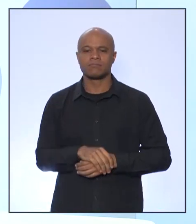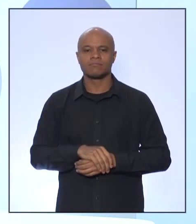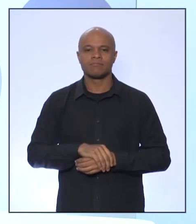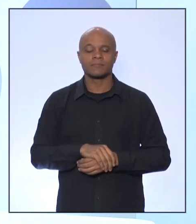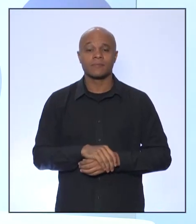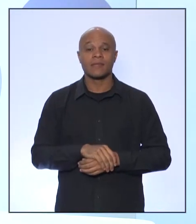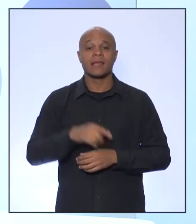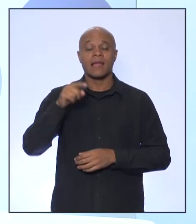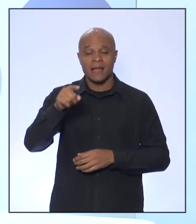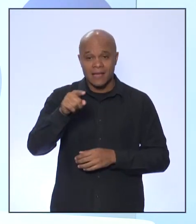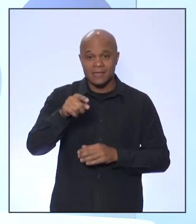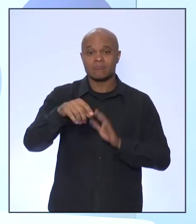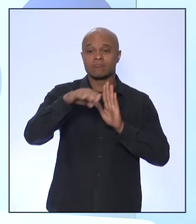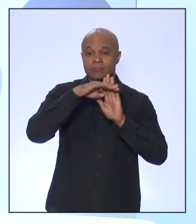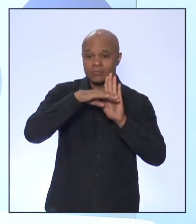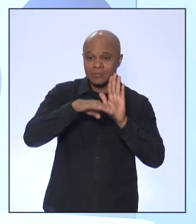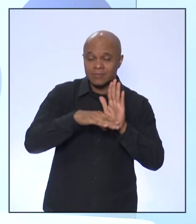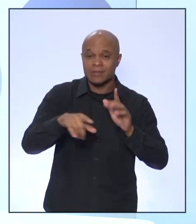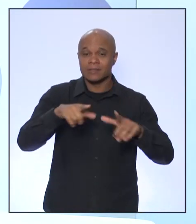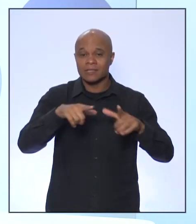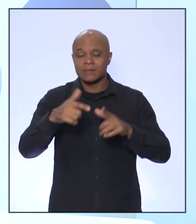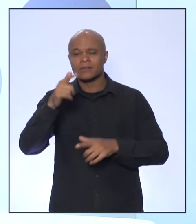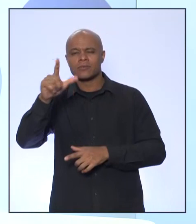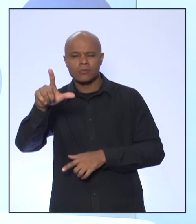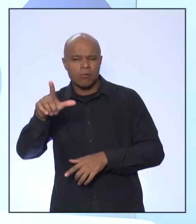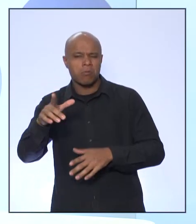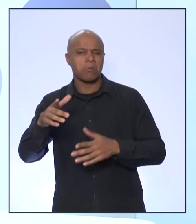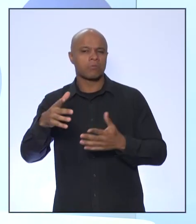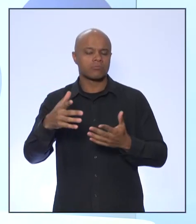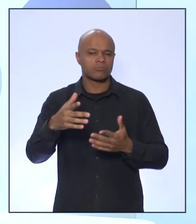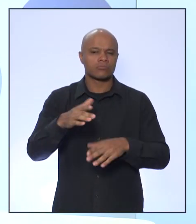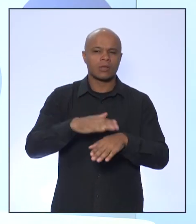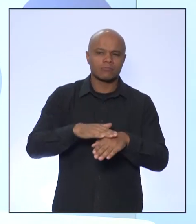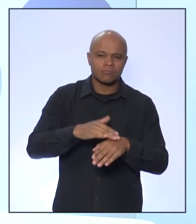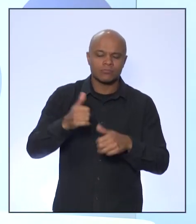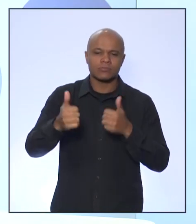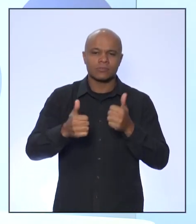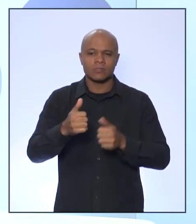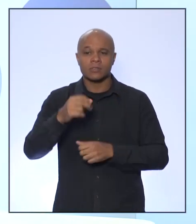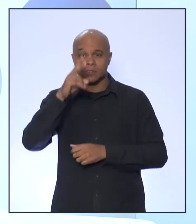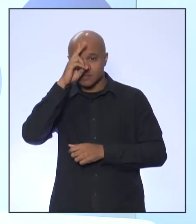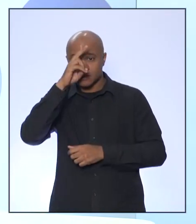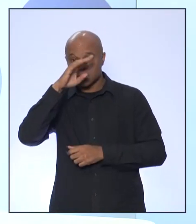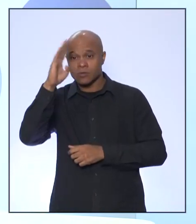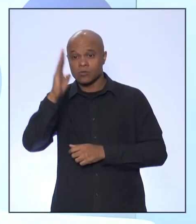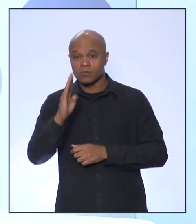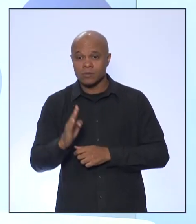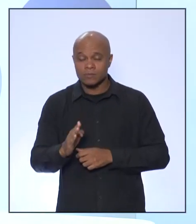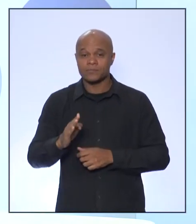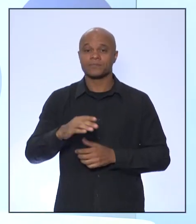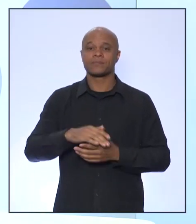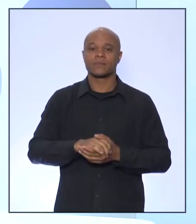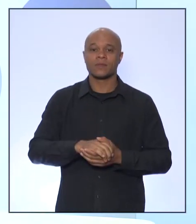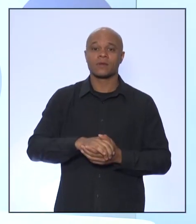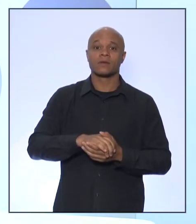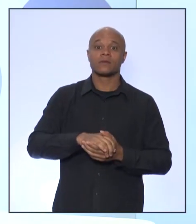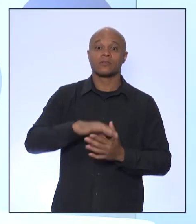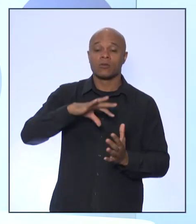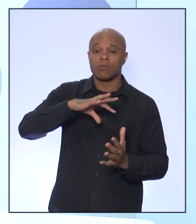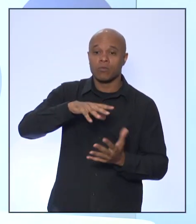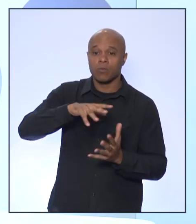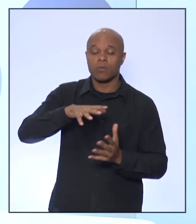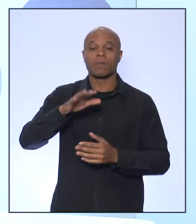esse processo é um processo aí que a gente vai trabalhar em outros momentos na história do Brasil. A Revolução Francesa, ela se pauta aí pela